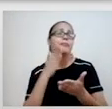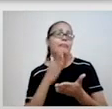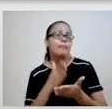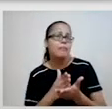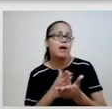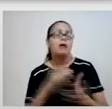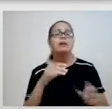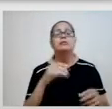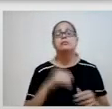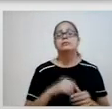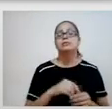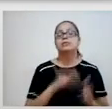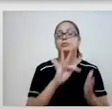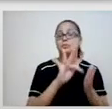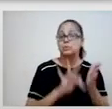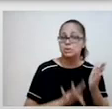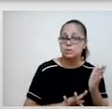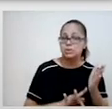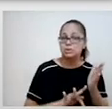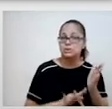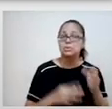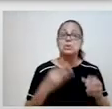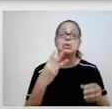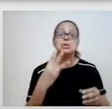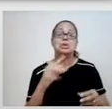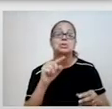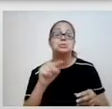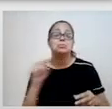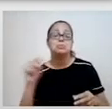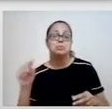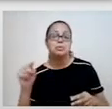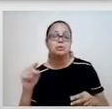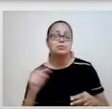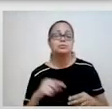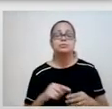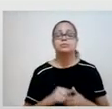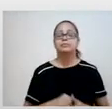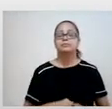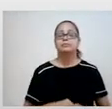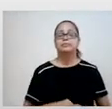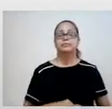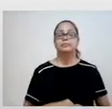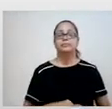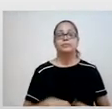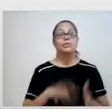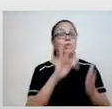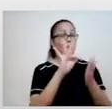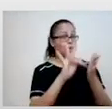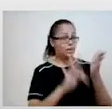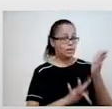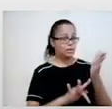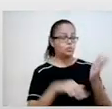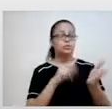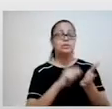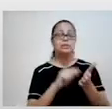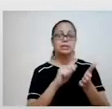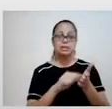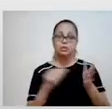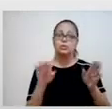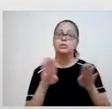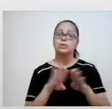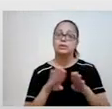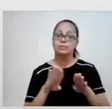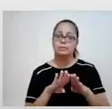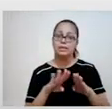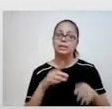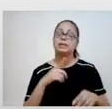pelas reticências, que vai marcar justamente essa linguagem, tá? O texto escrito também, ele vai